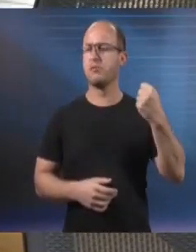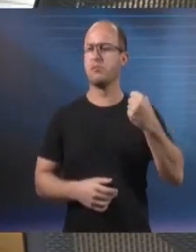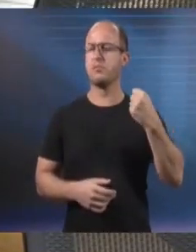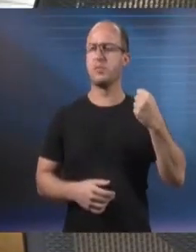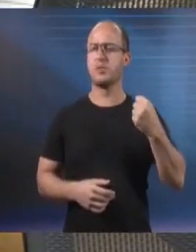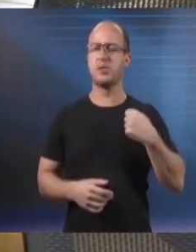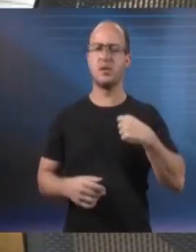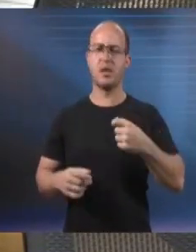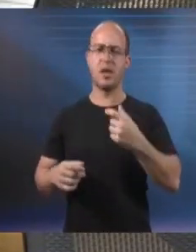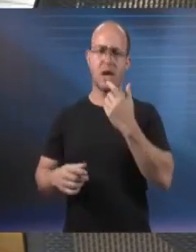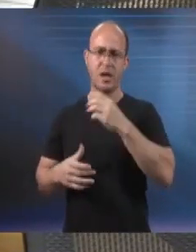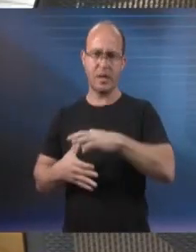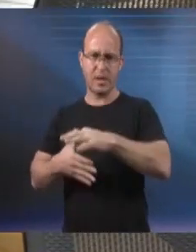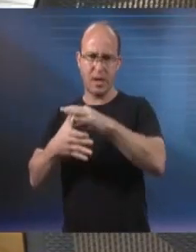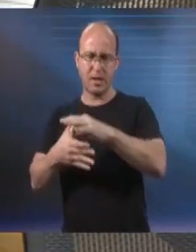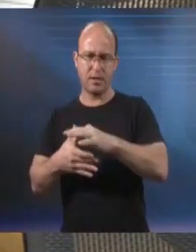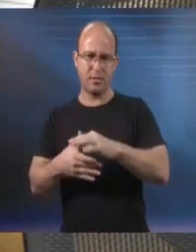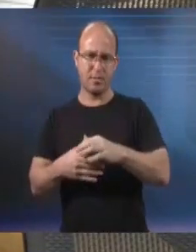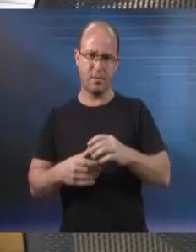acompanhada da picanha